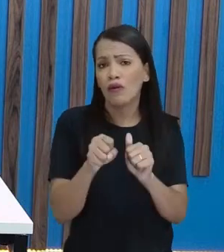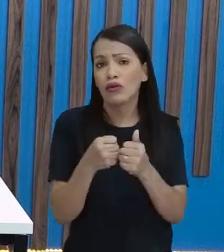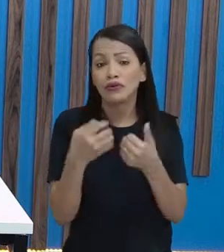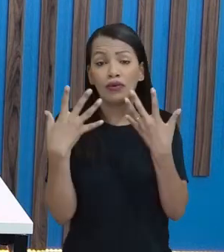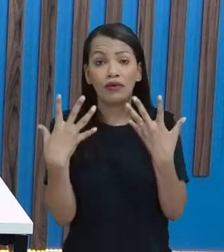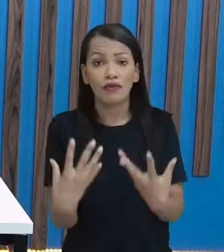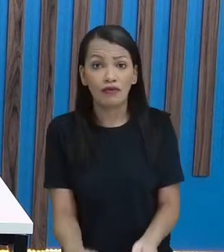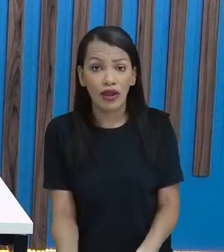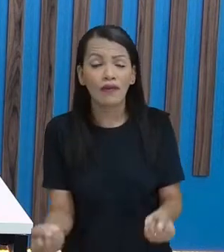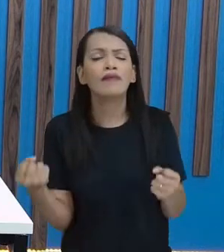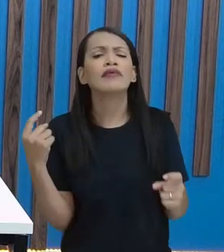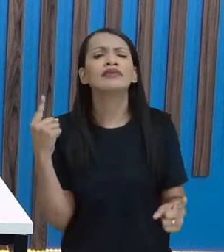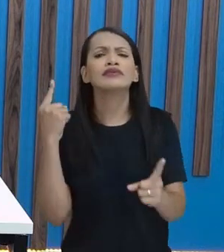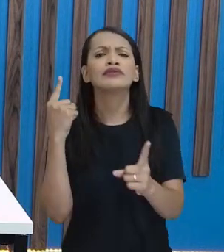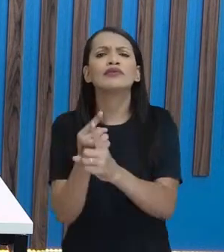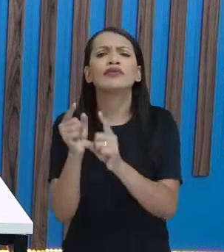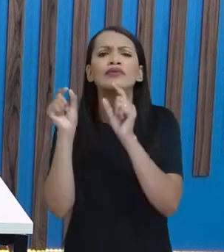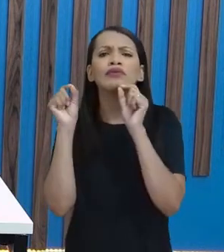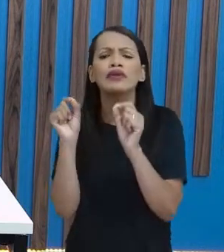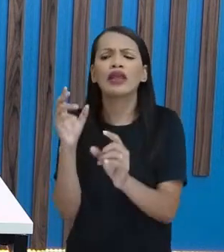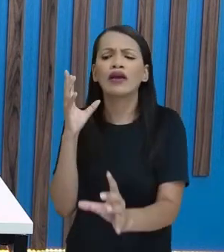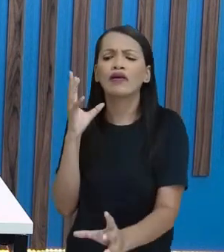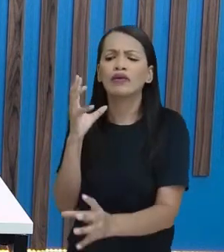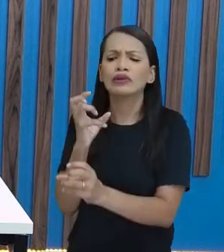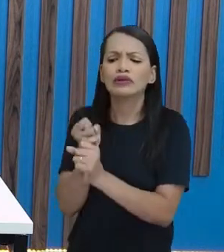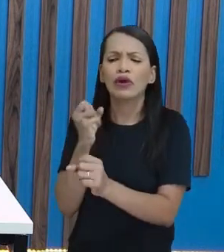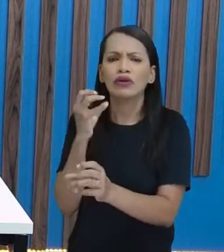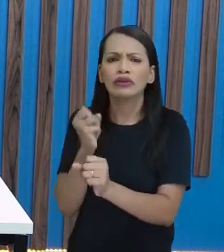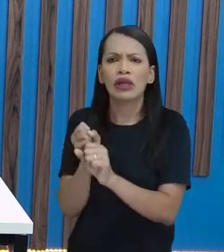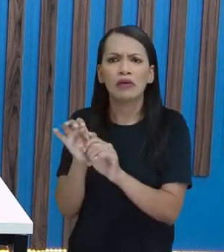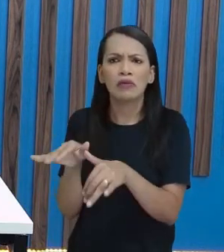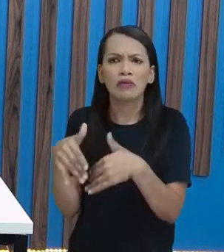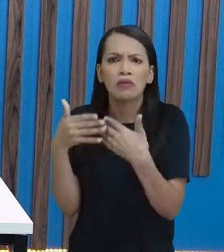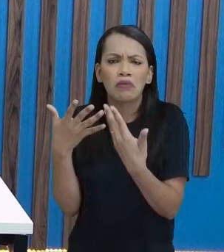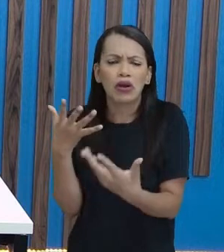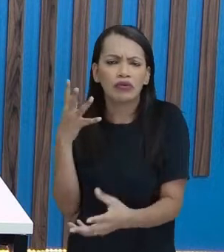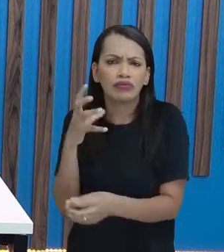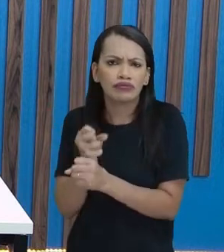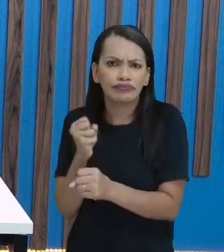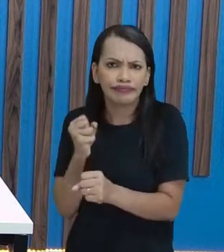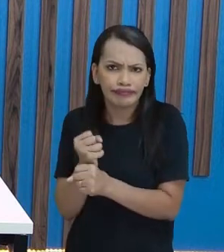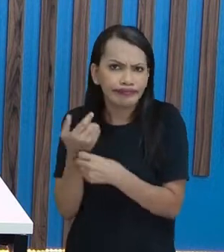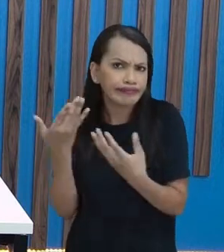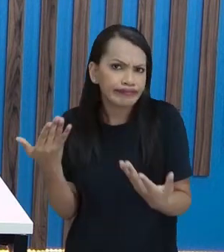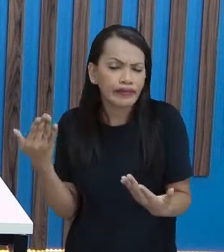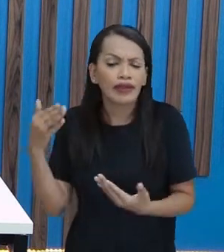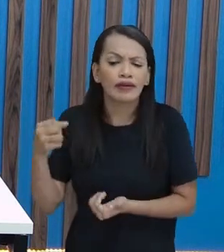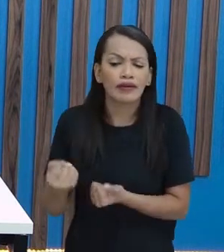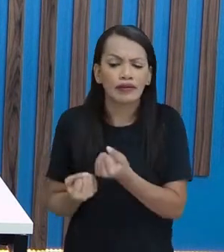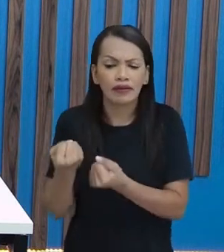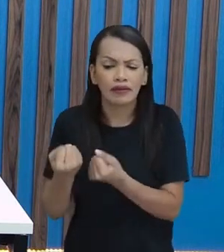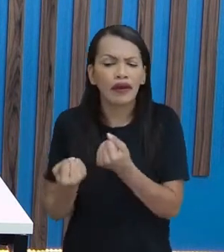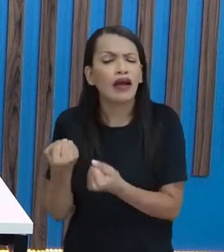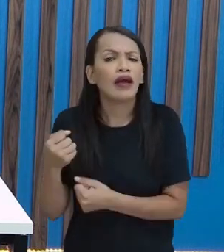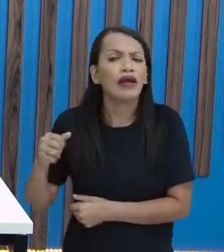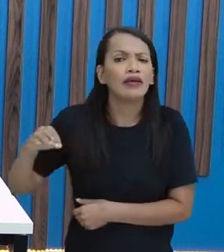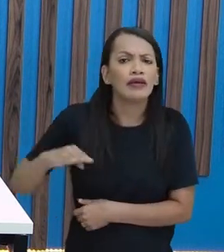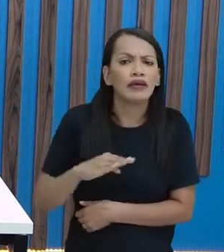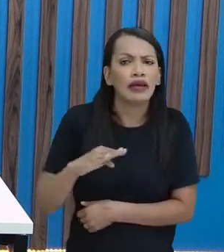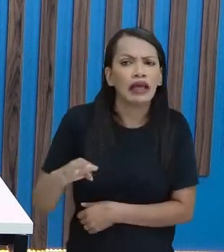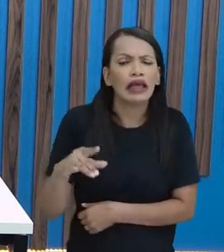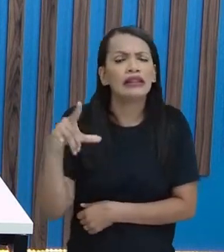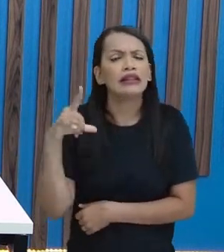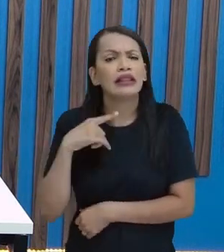descobrir o quê? O total. Qual é o total? Será que o total de carrinhos de Miguel tem mais ou menos